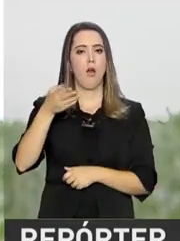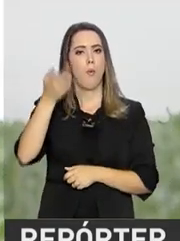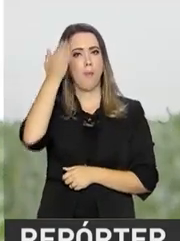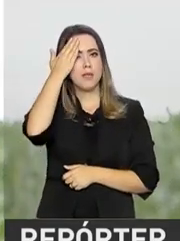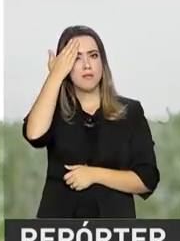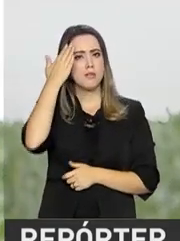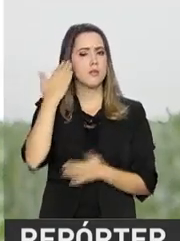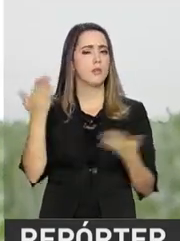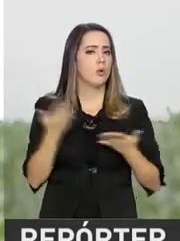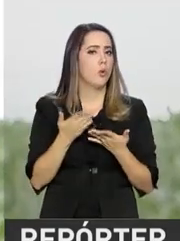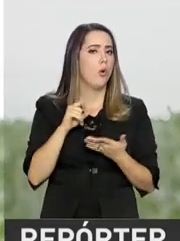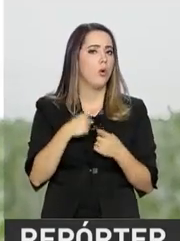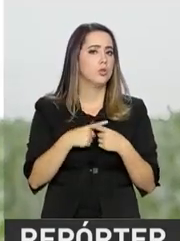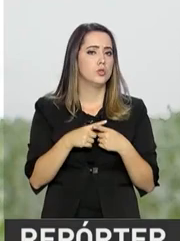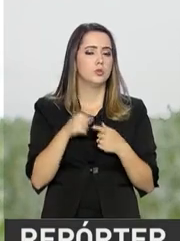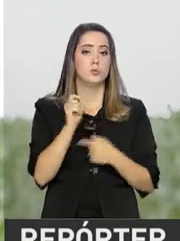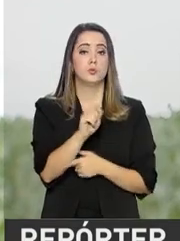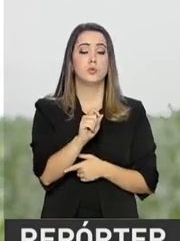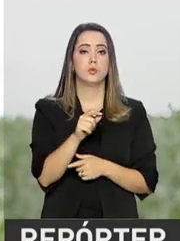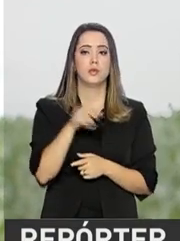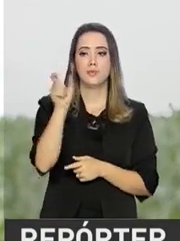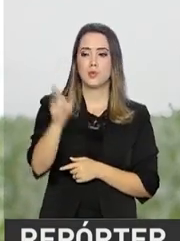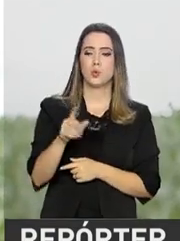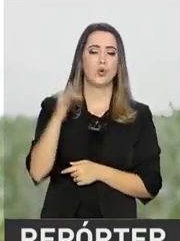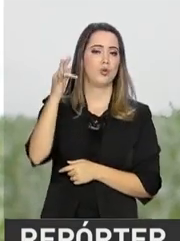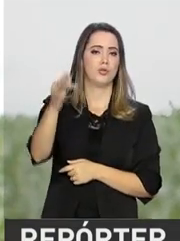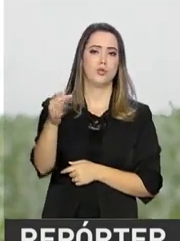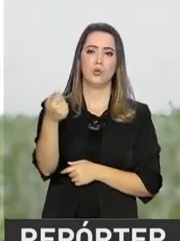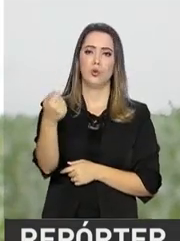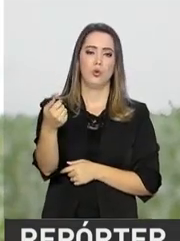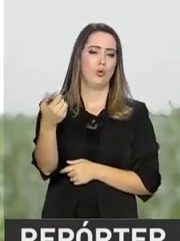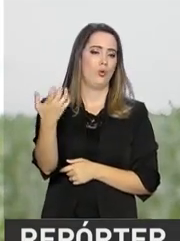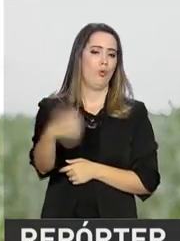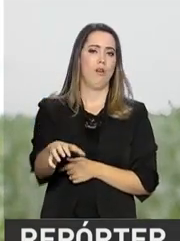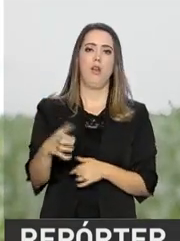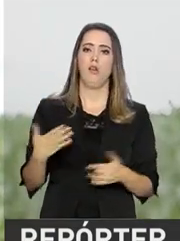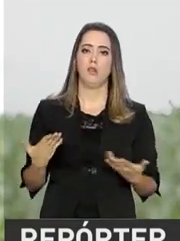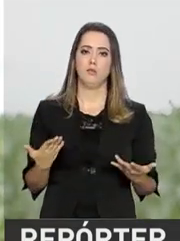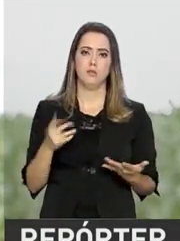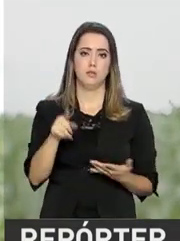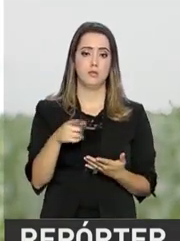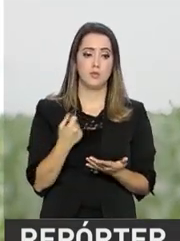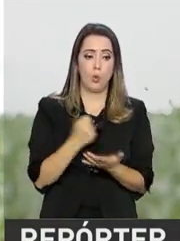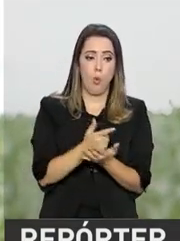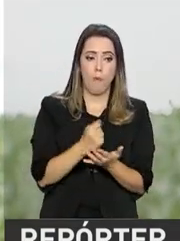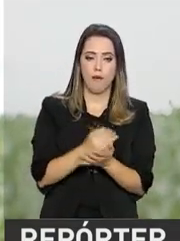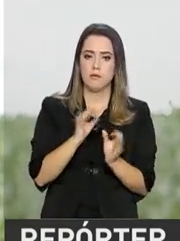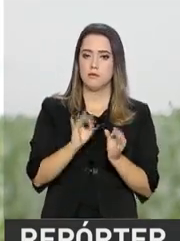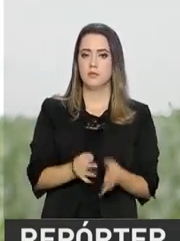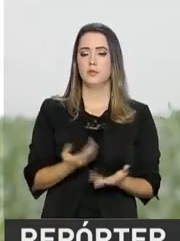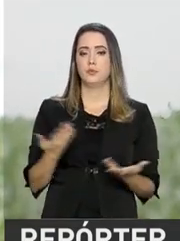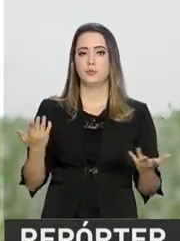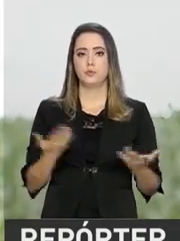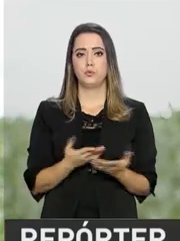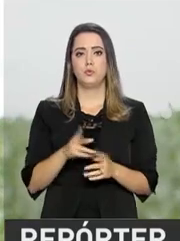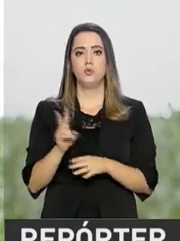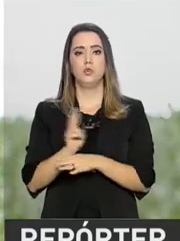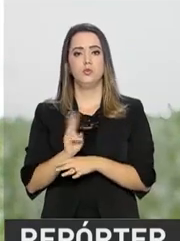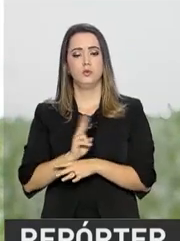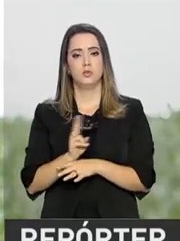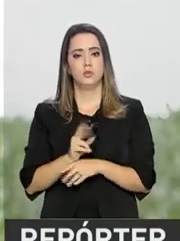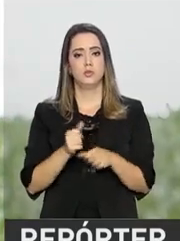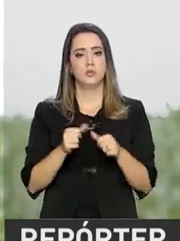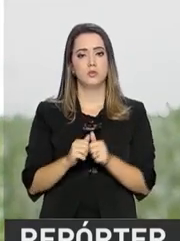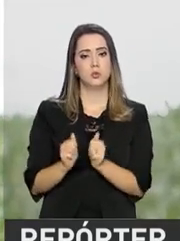se não o fizer o consumidor no futuro não vai é é adquirir seus produtos nos órgãos fiscalizatórios